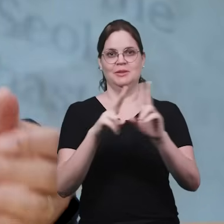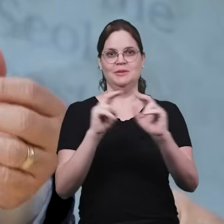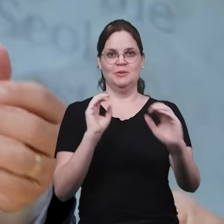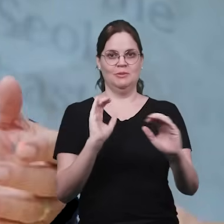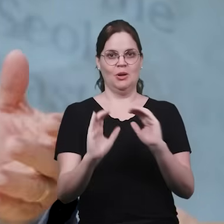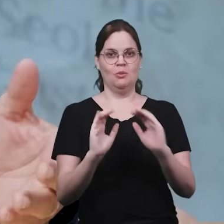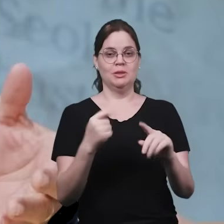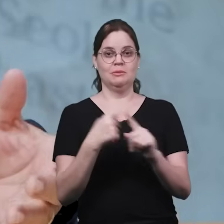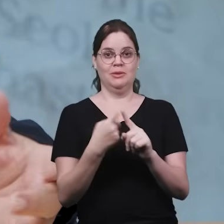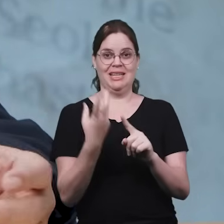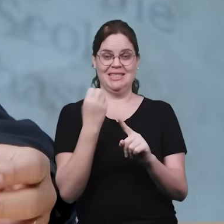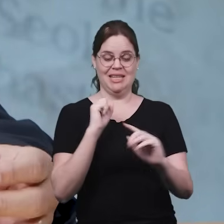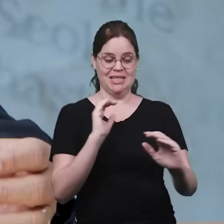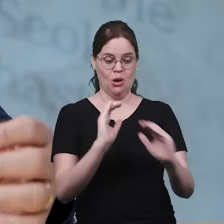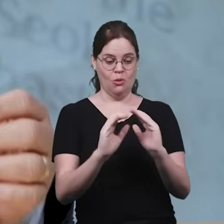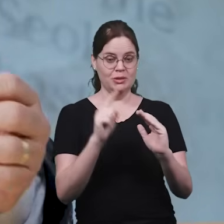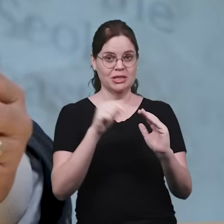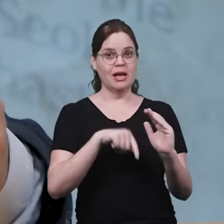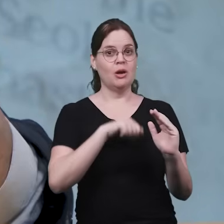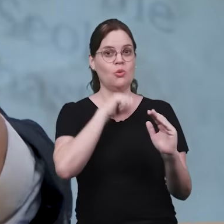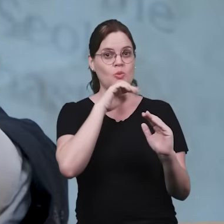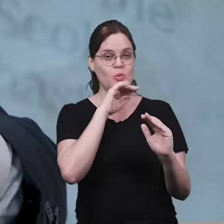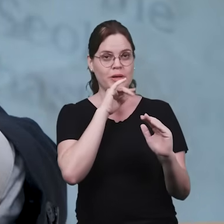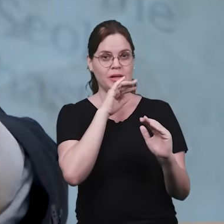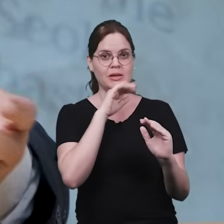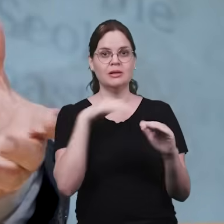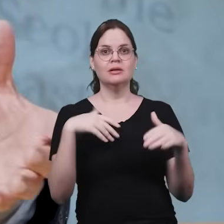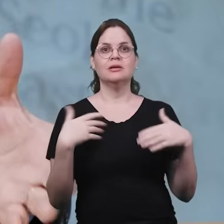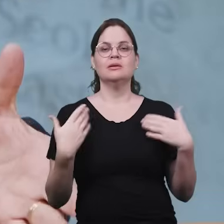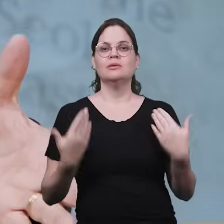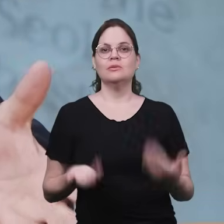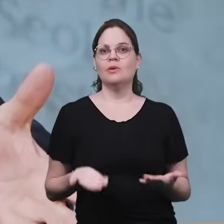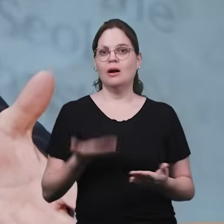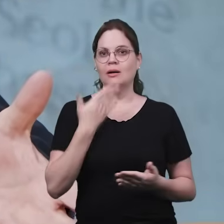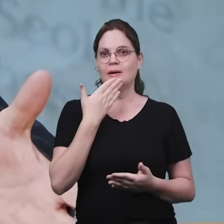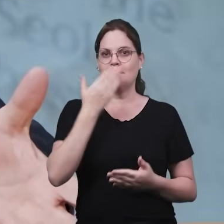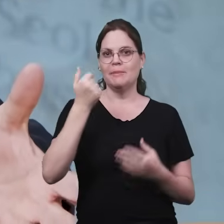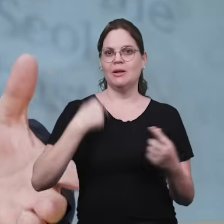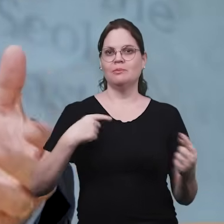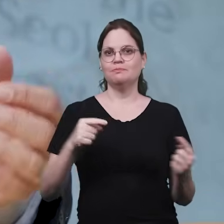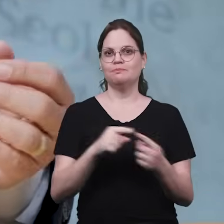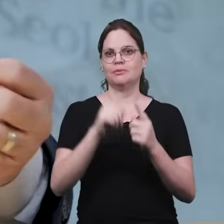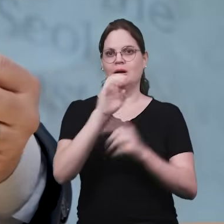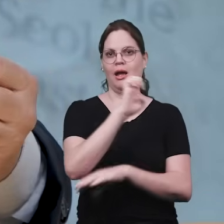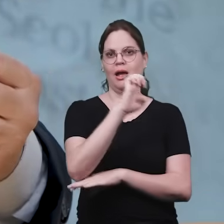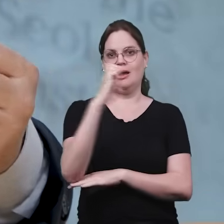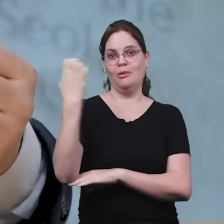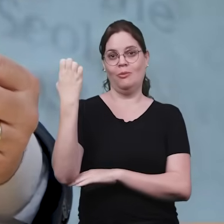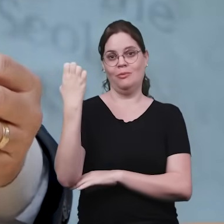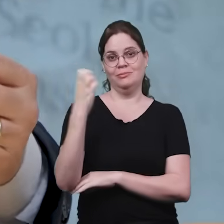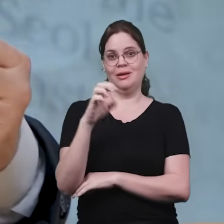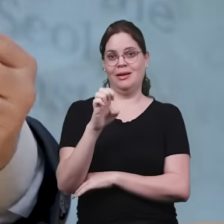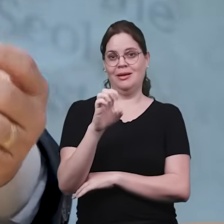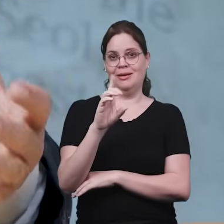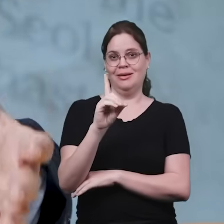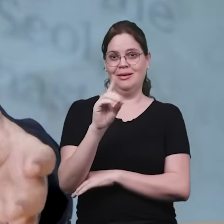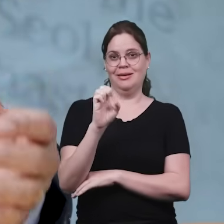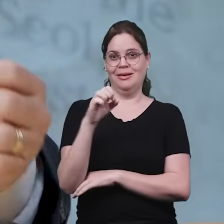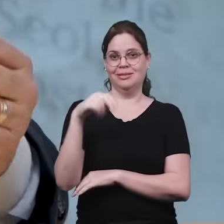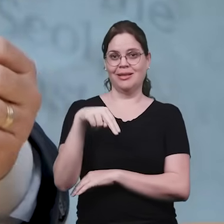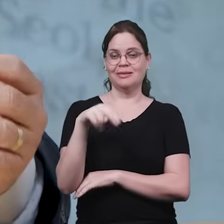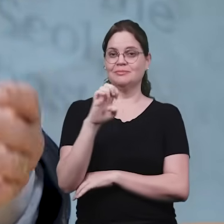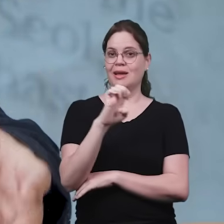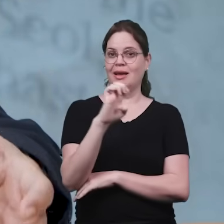ela sendo mal utilizada, e nada melhor do que um ambiente perfeito como o Éden, onde tudo